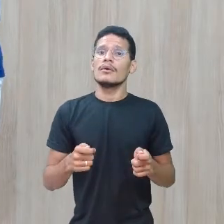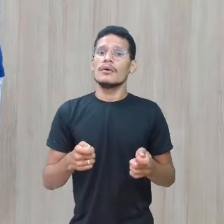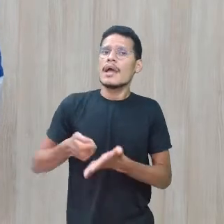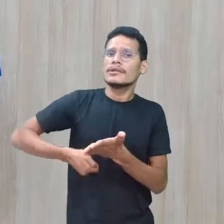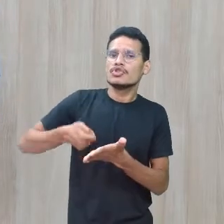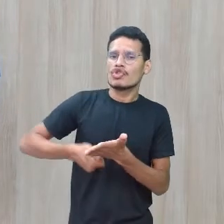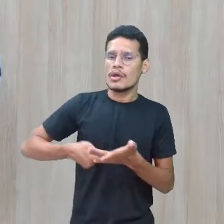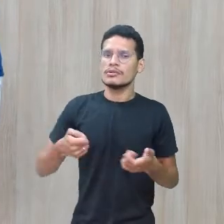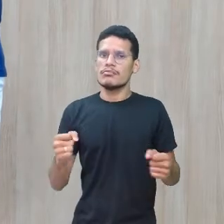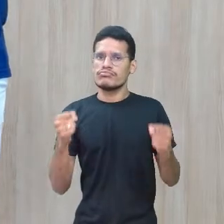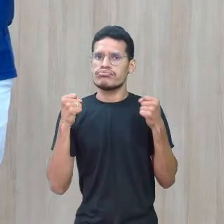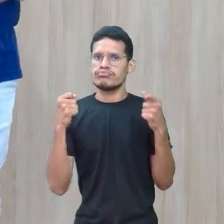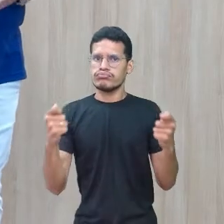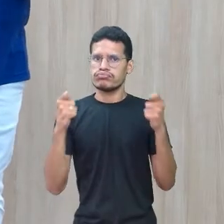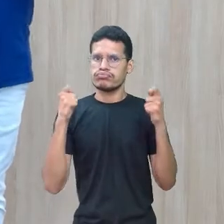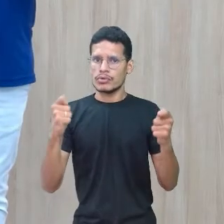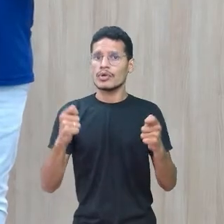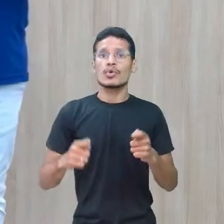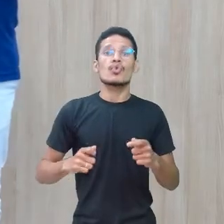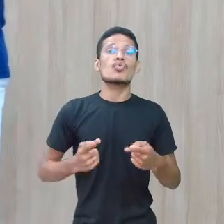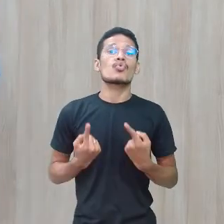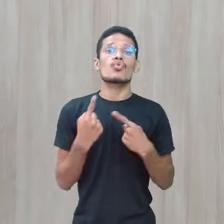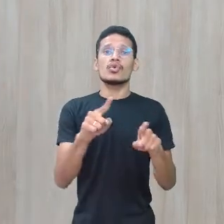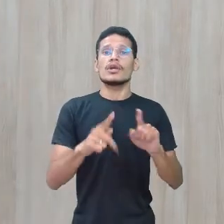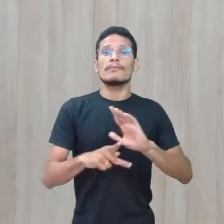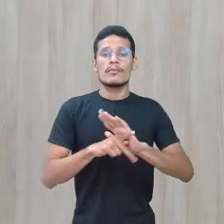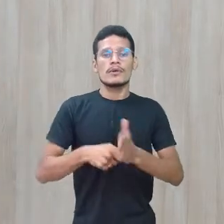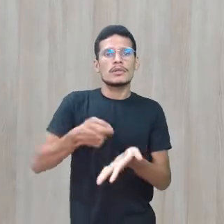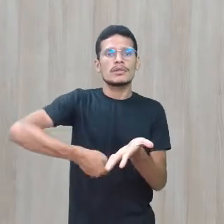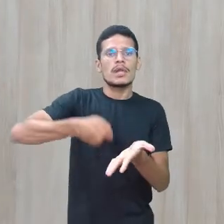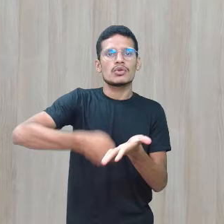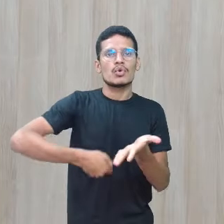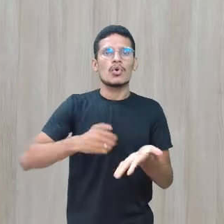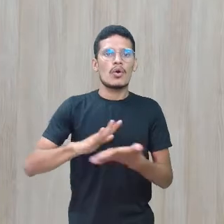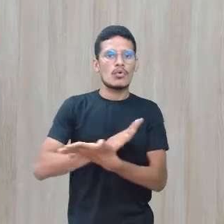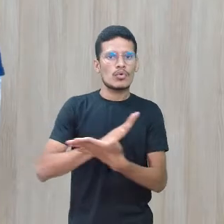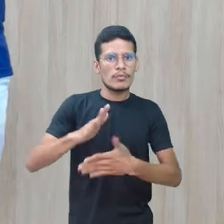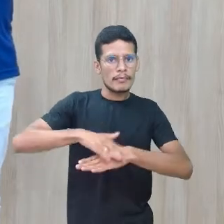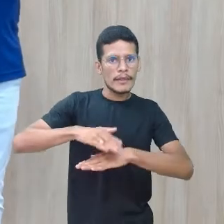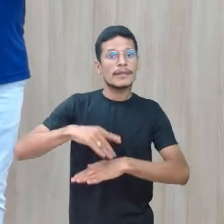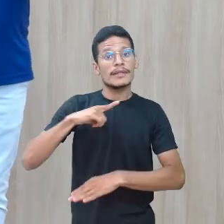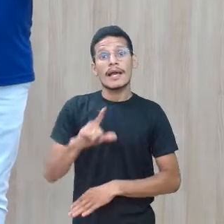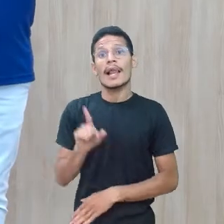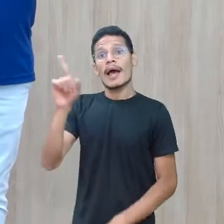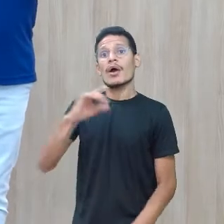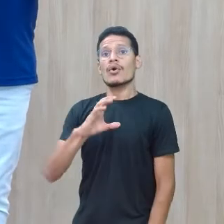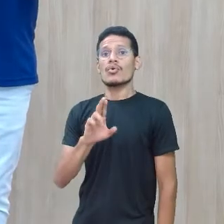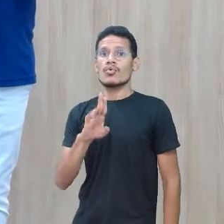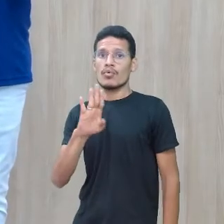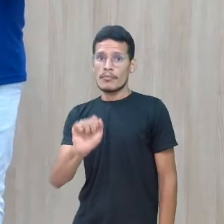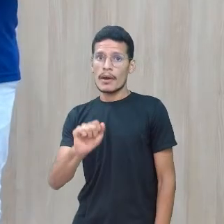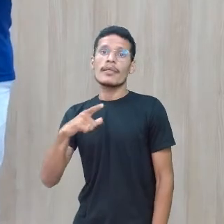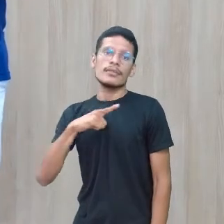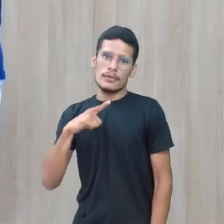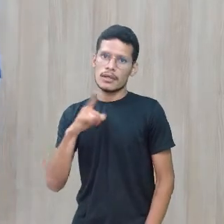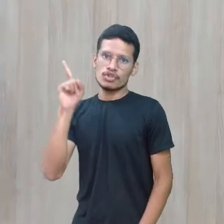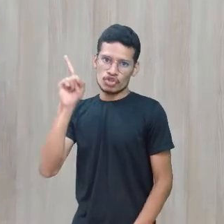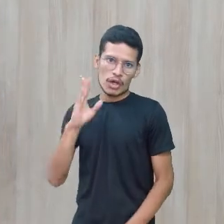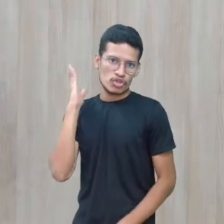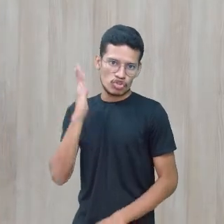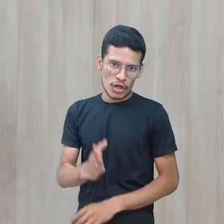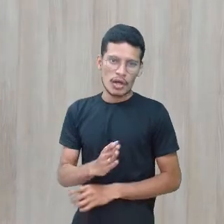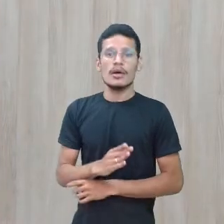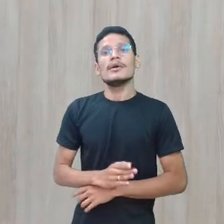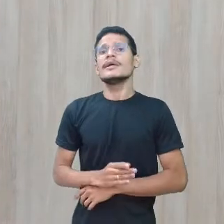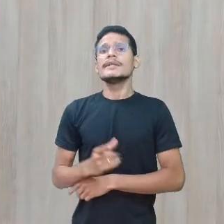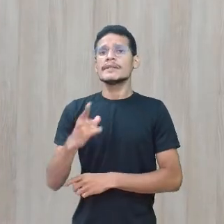de resistência contra regimes ditatoriais, como que acontecia em Cuba, por exemplo, com o regime do Fulgêncio Batista. Então a gente